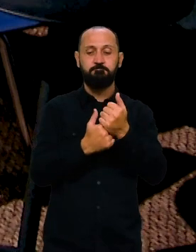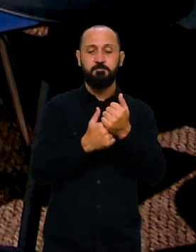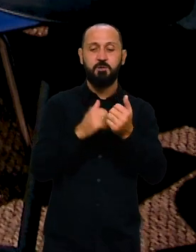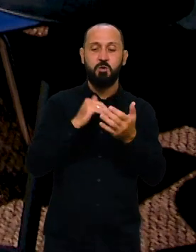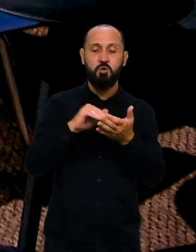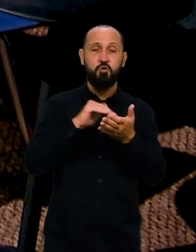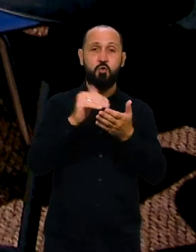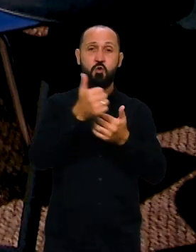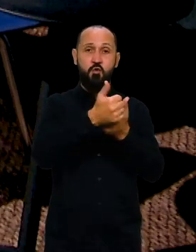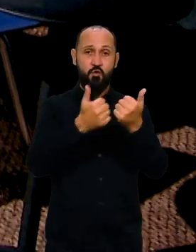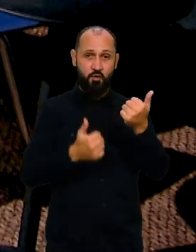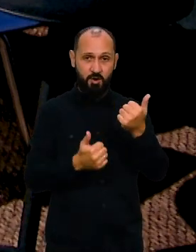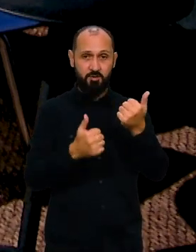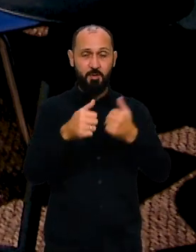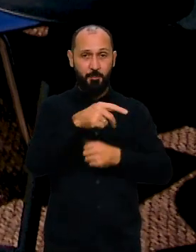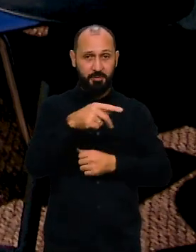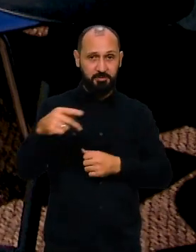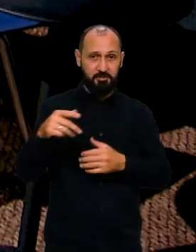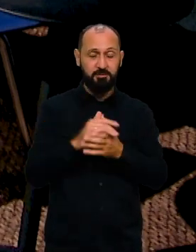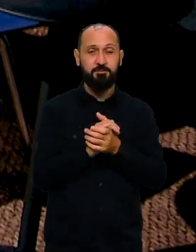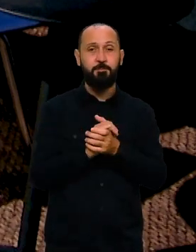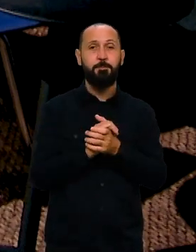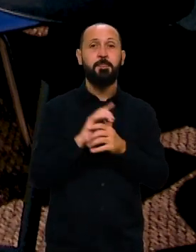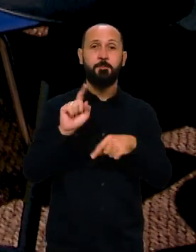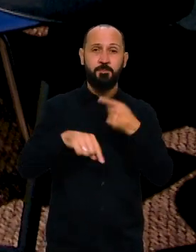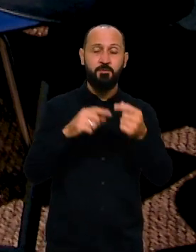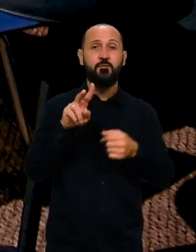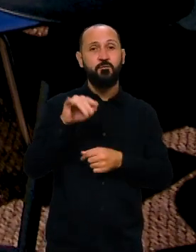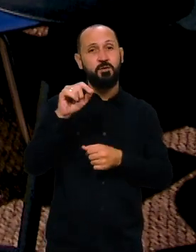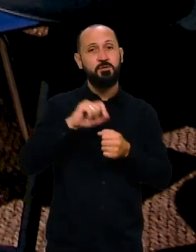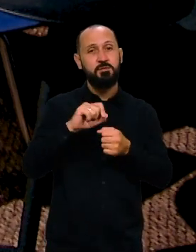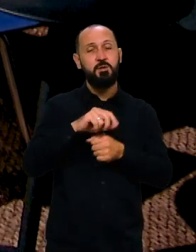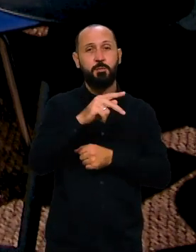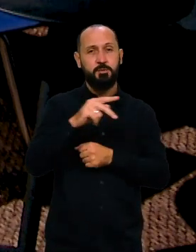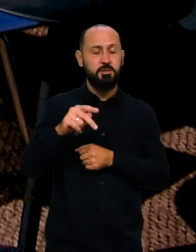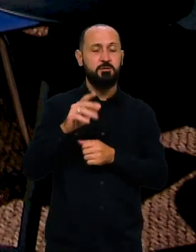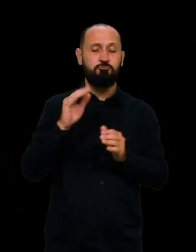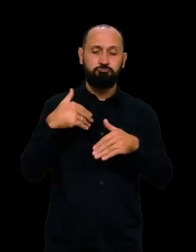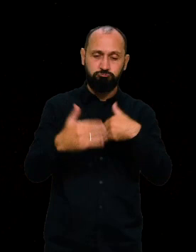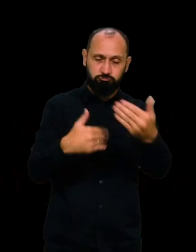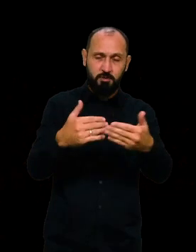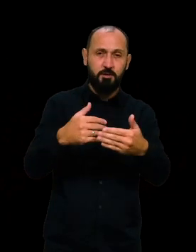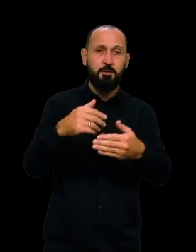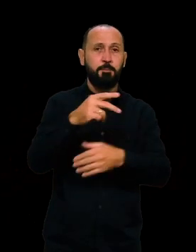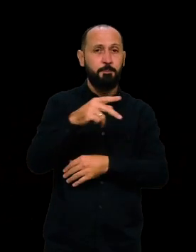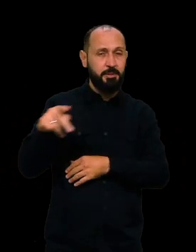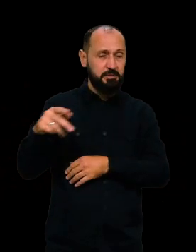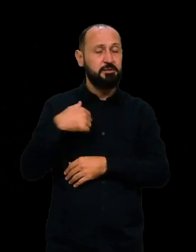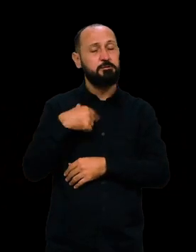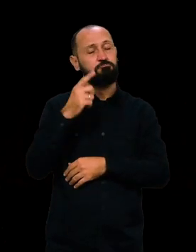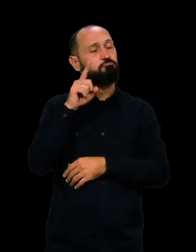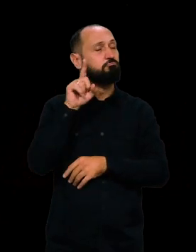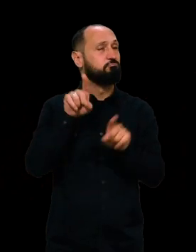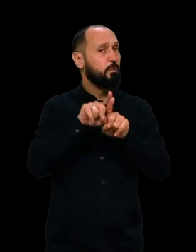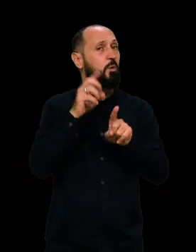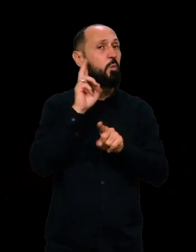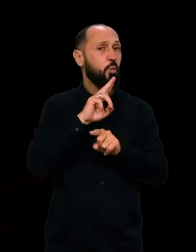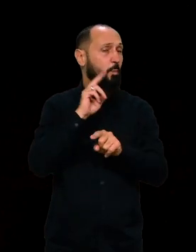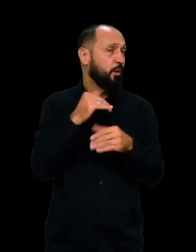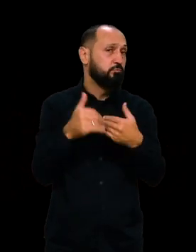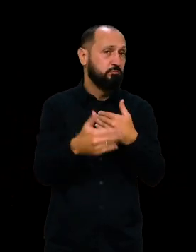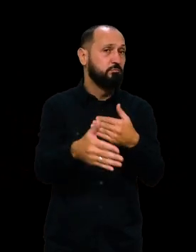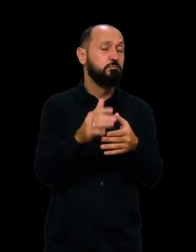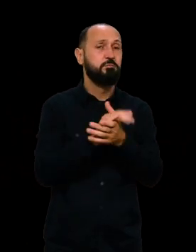do Brasil, eu estou de vice-presidente e, claro, logo serei também presidente no caminho natural. E isso me deu também